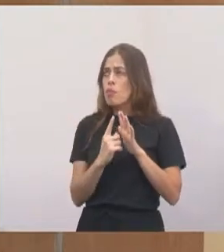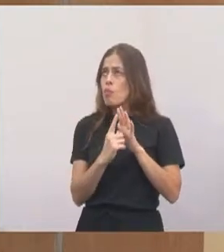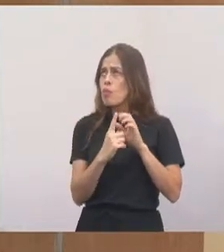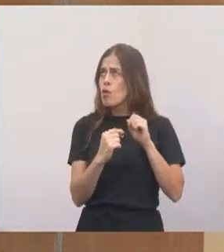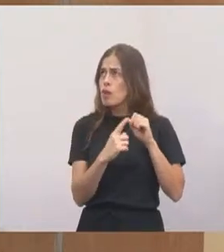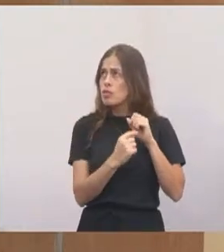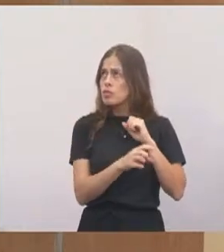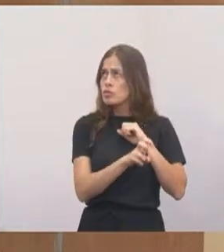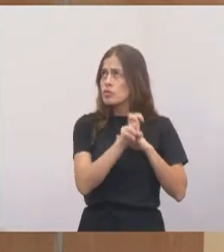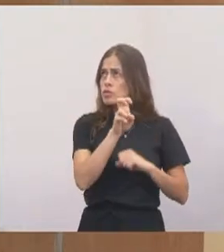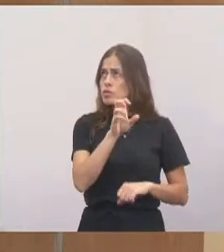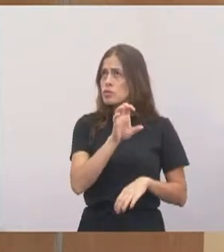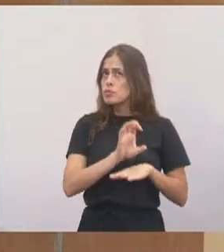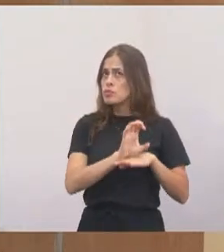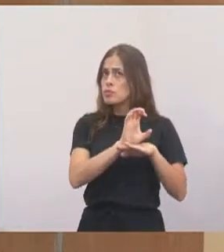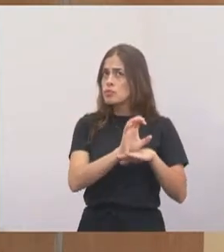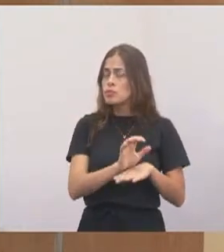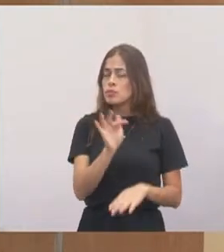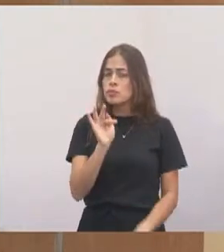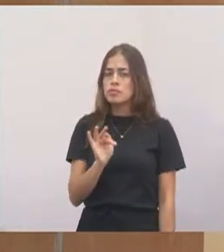da Constituição Federal de